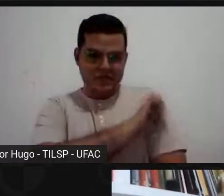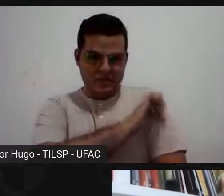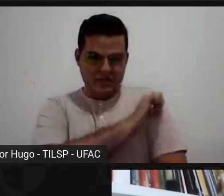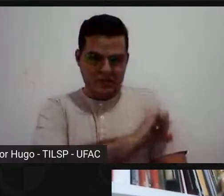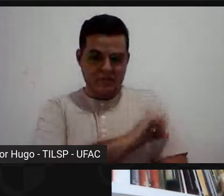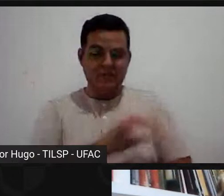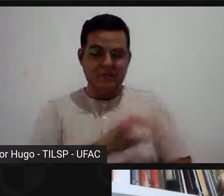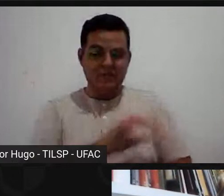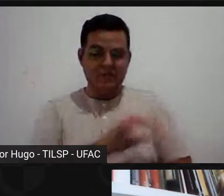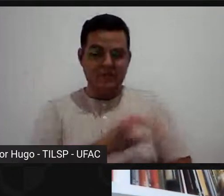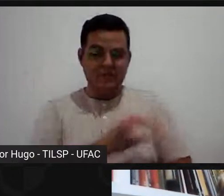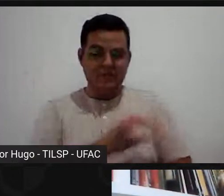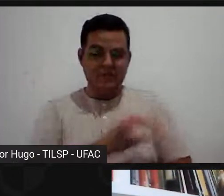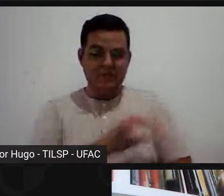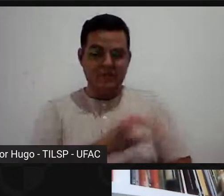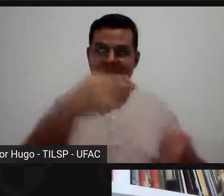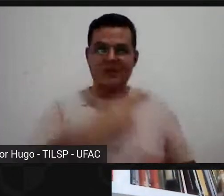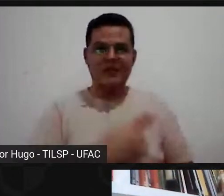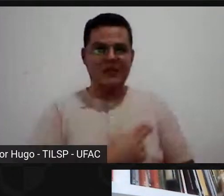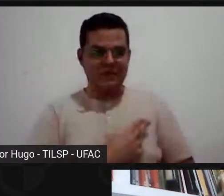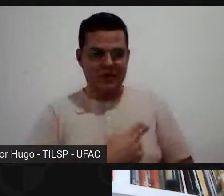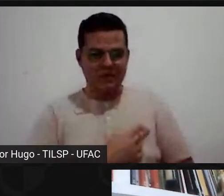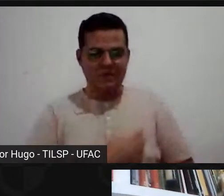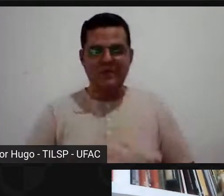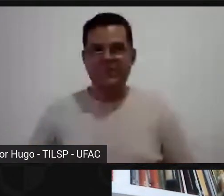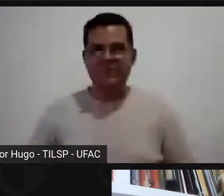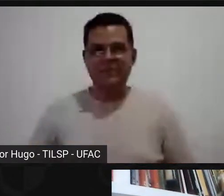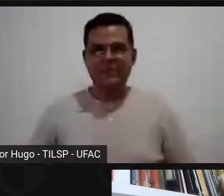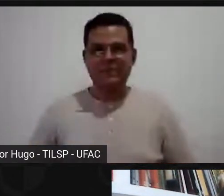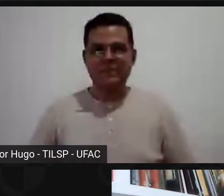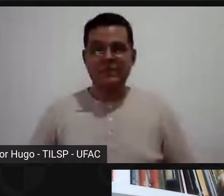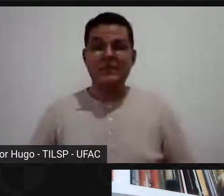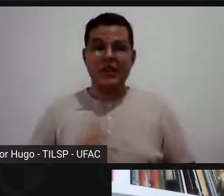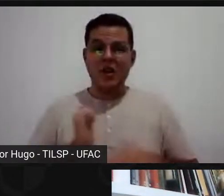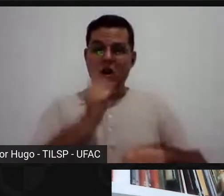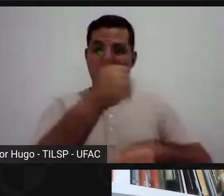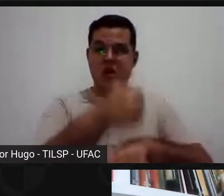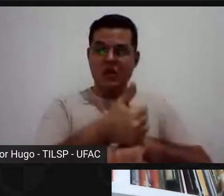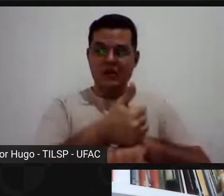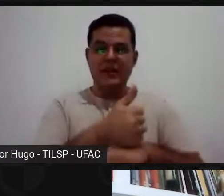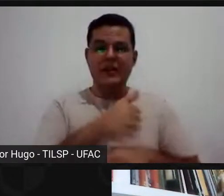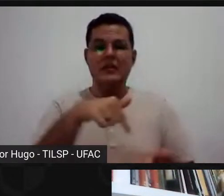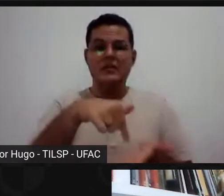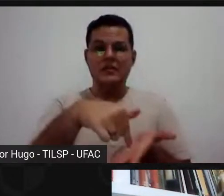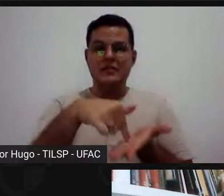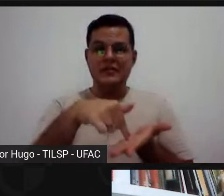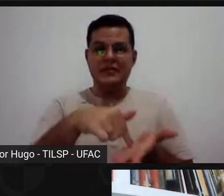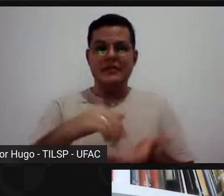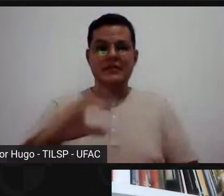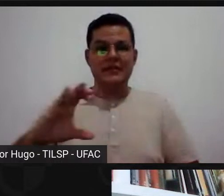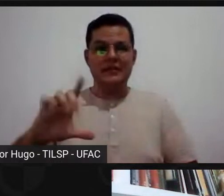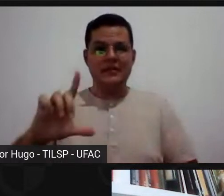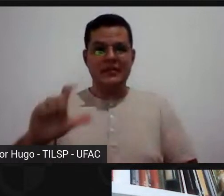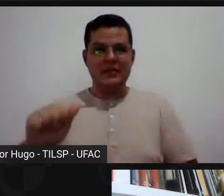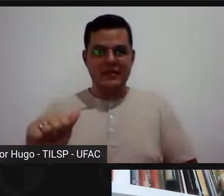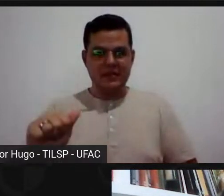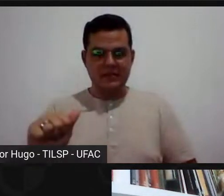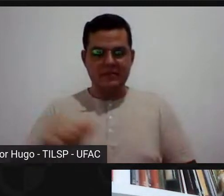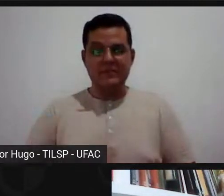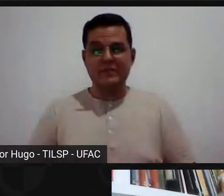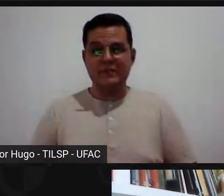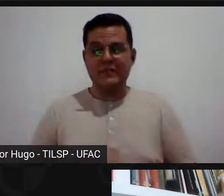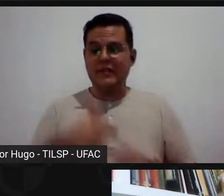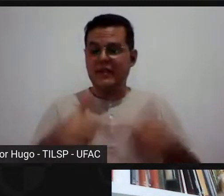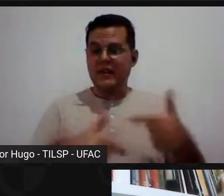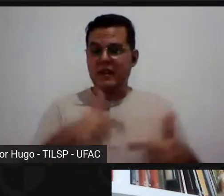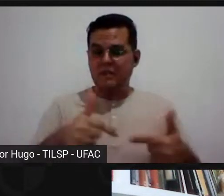e é professora desta instituição lotada no Centro de Educação Letras e Artes. Atua pessoalmente na